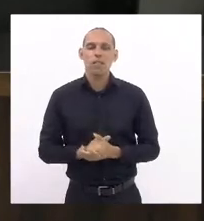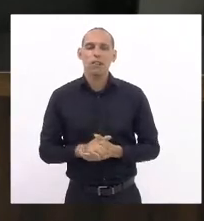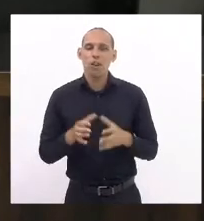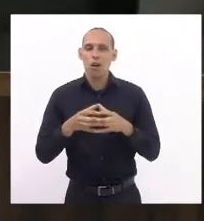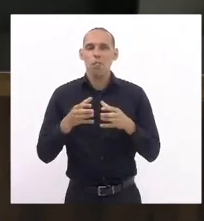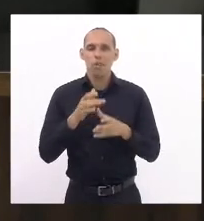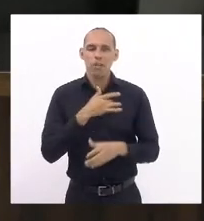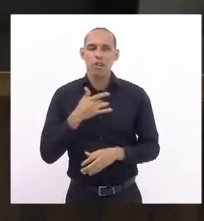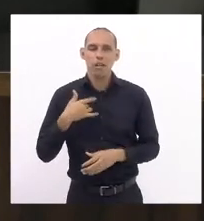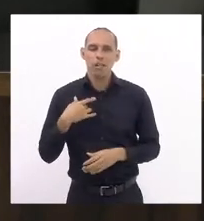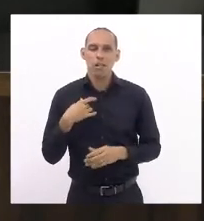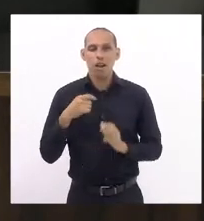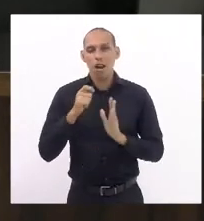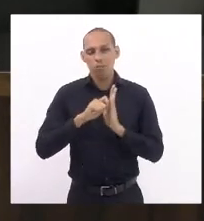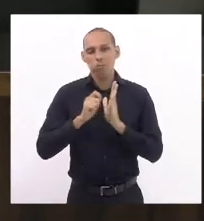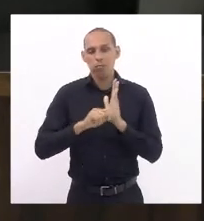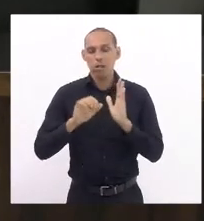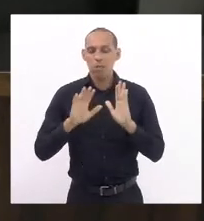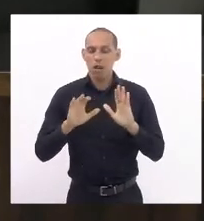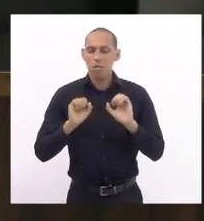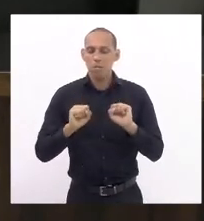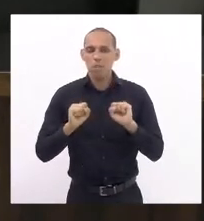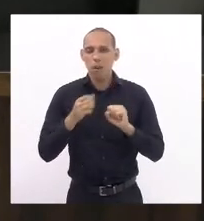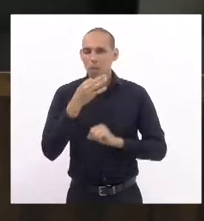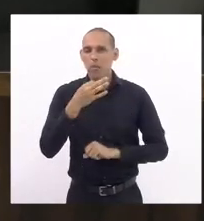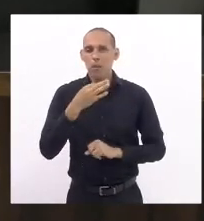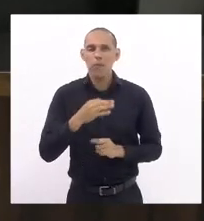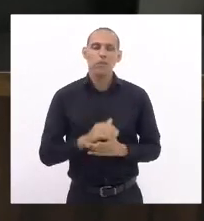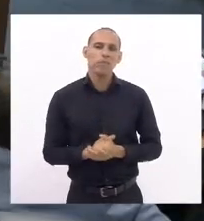autora, poderá dar parecer.